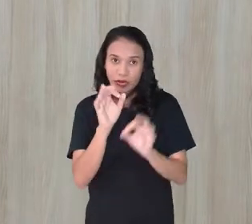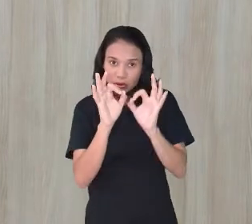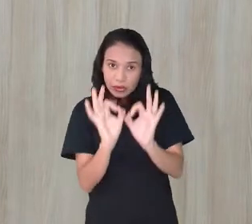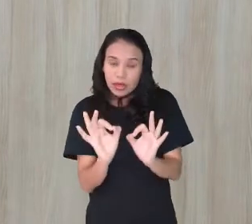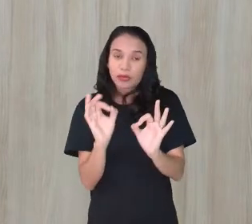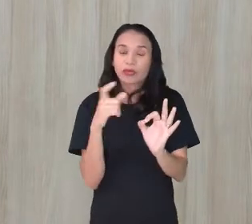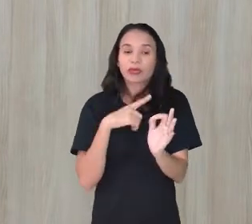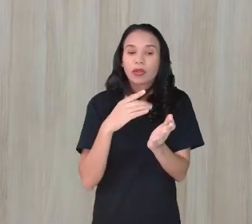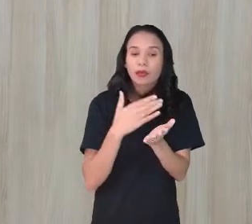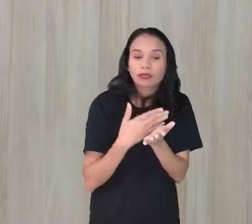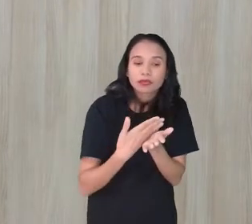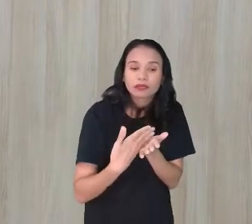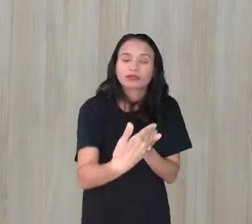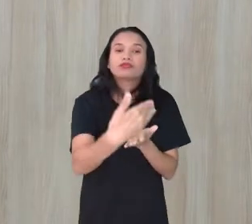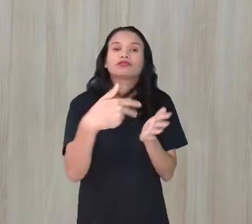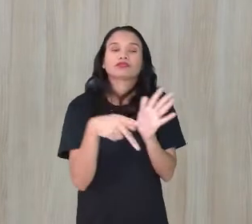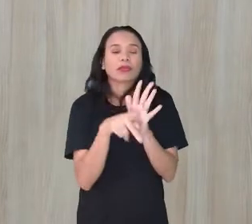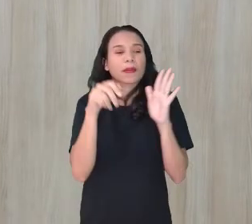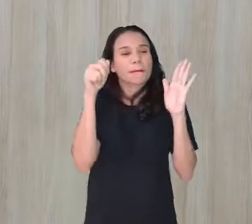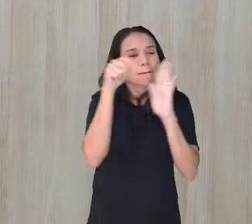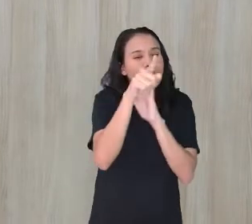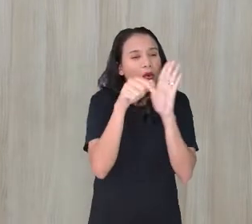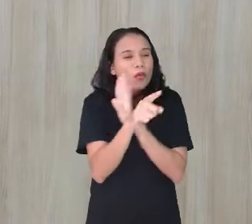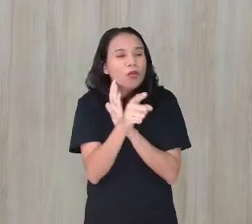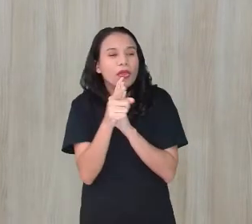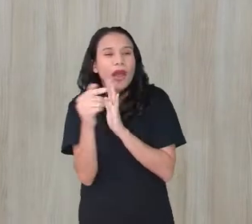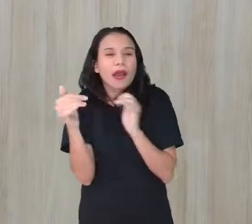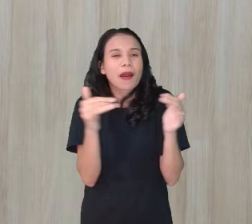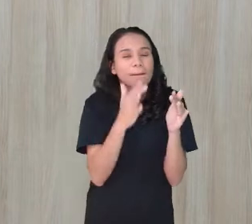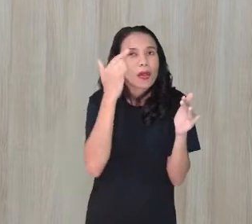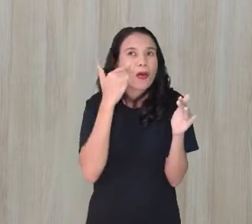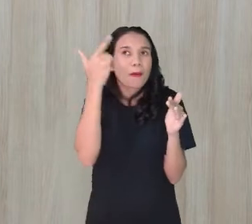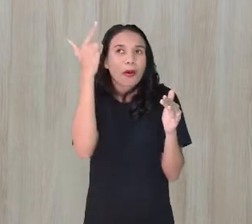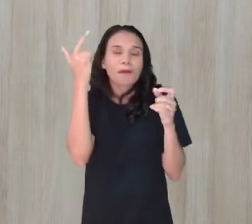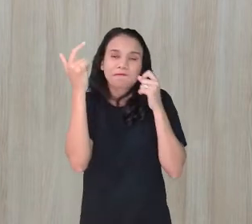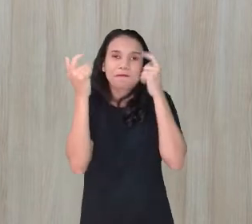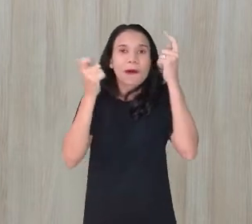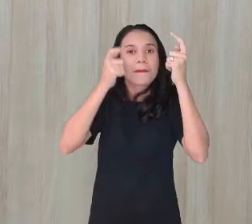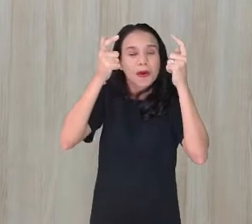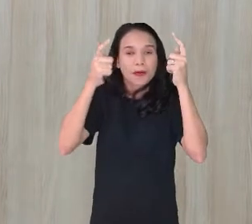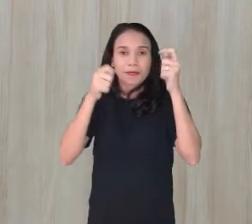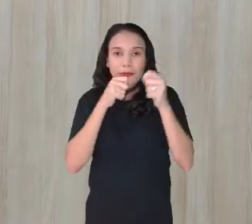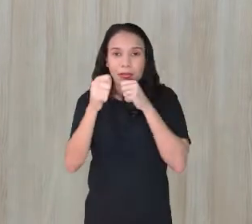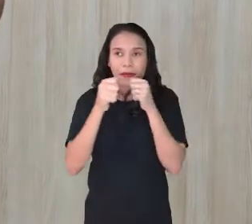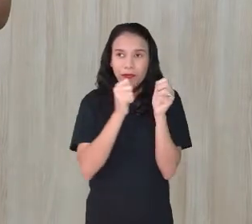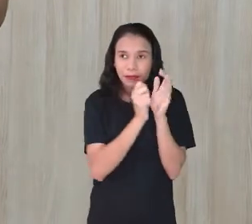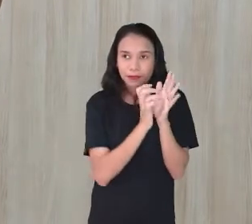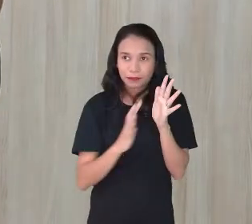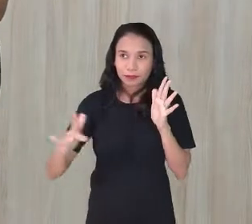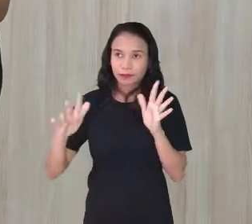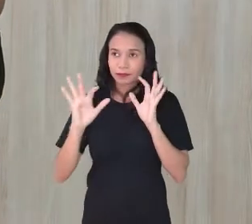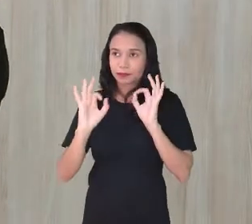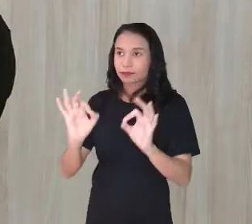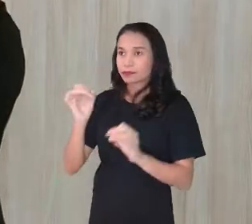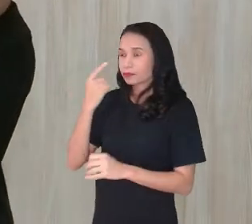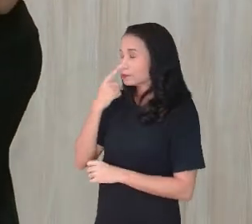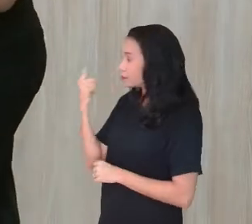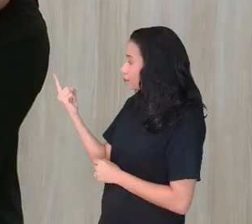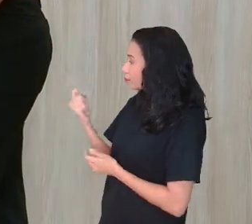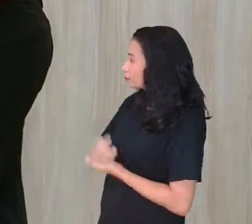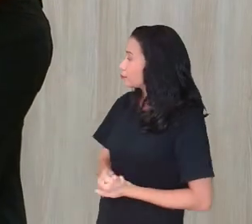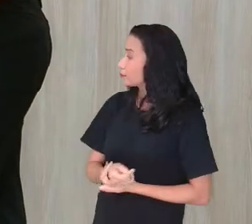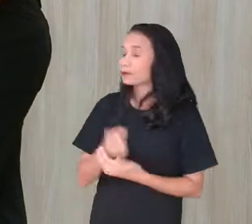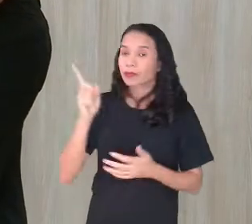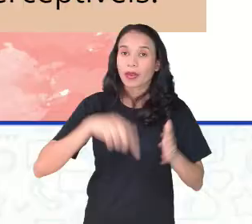vai fazendo outras perguntas, outros caminhos para aquela entrevista, certo? É um